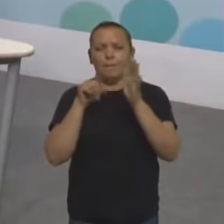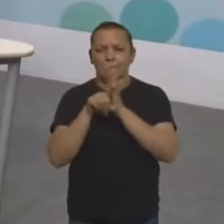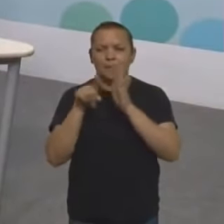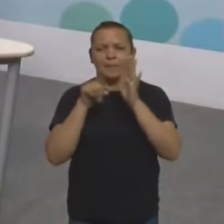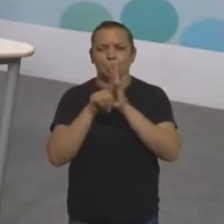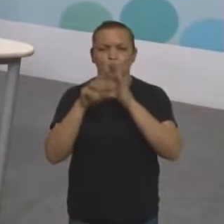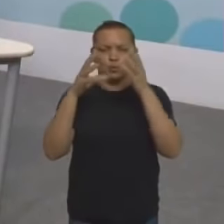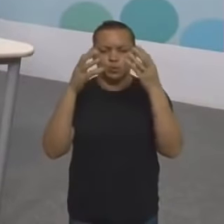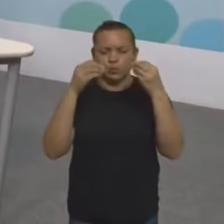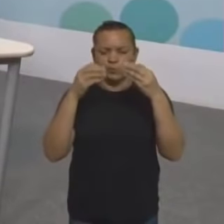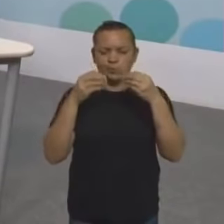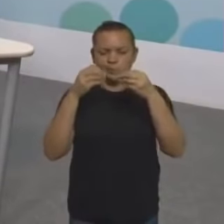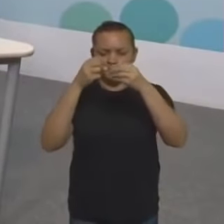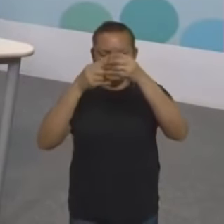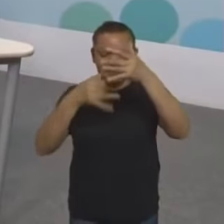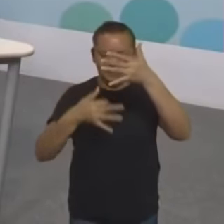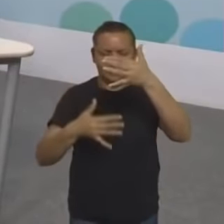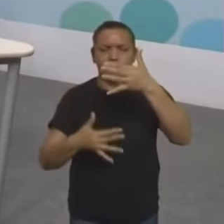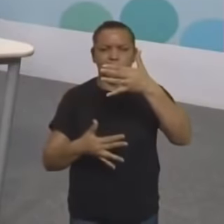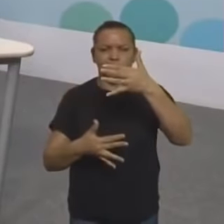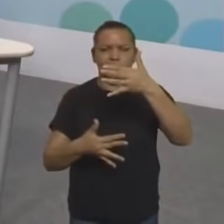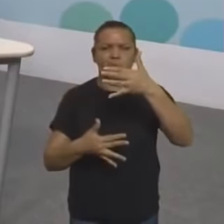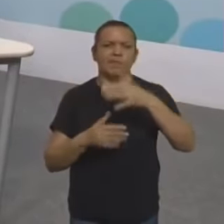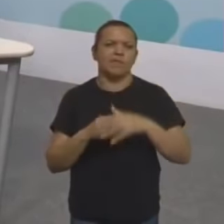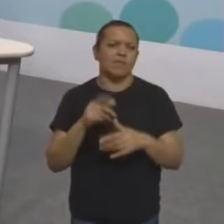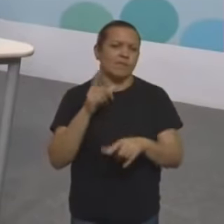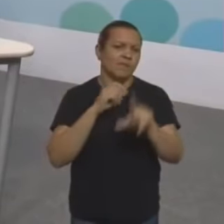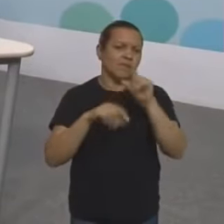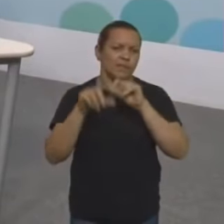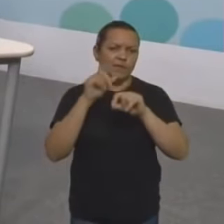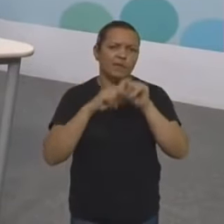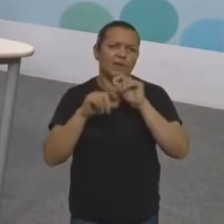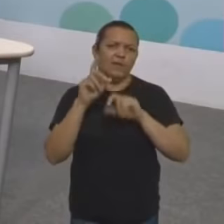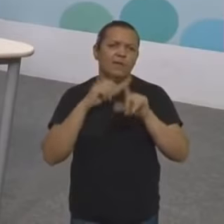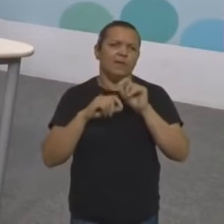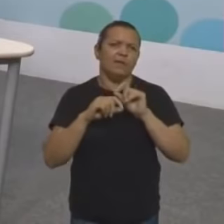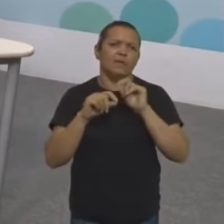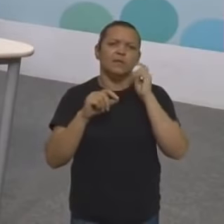perguntas e eu vou, enfim, contribuições de uma maneira geral.